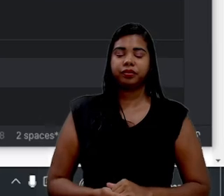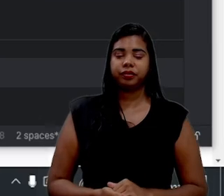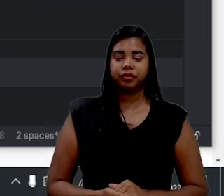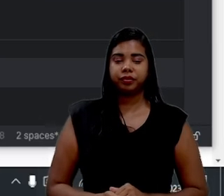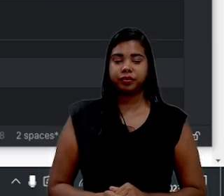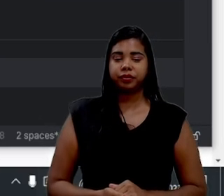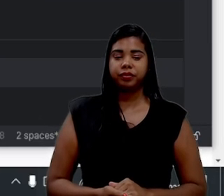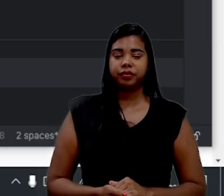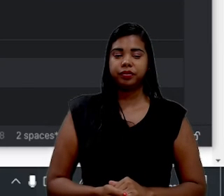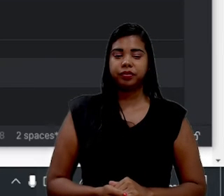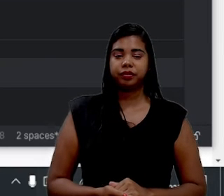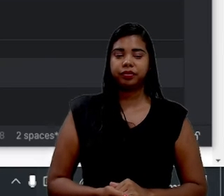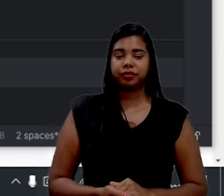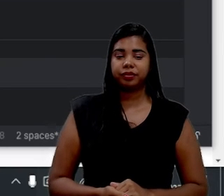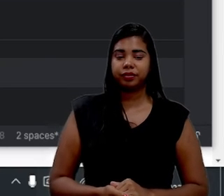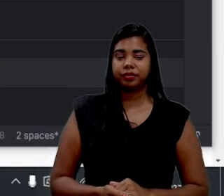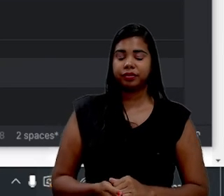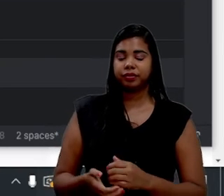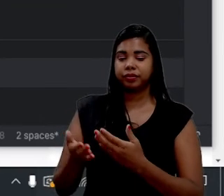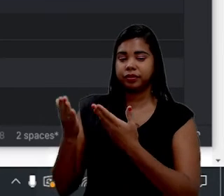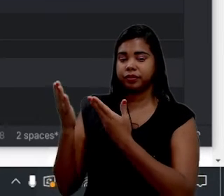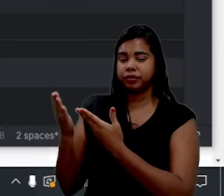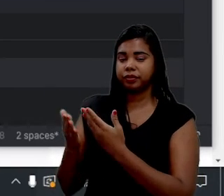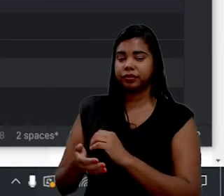botão aí, voltar, né?